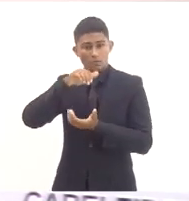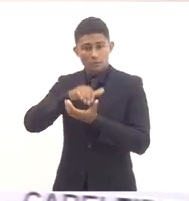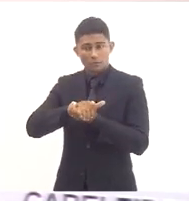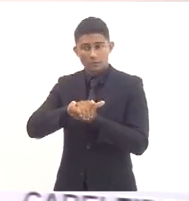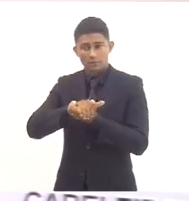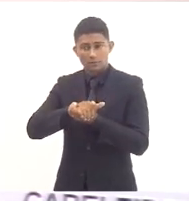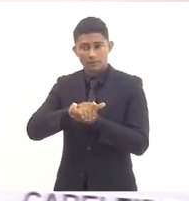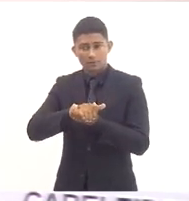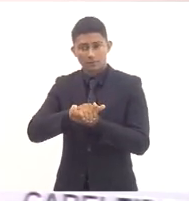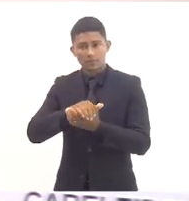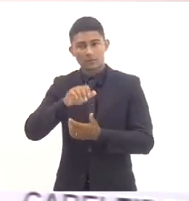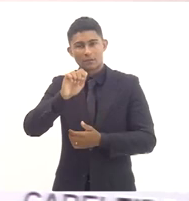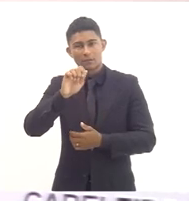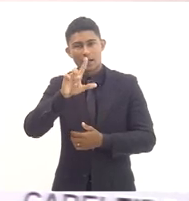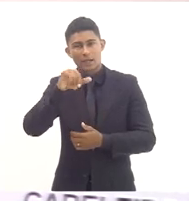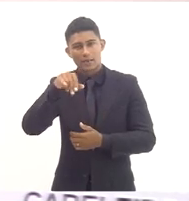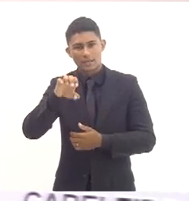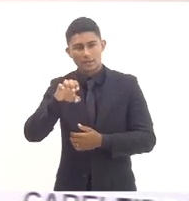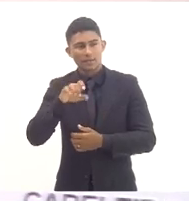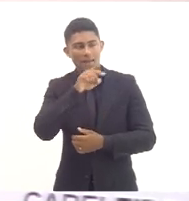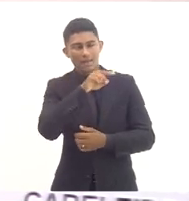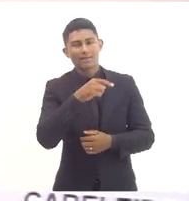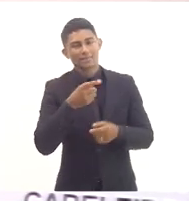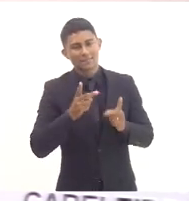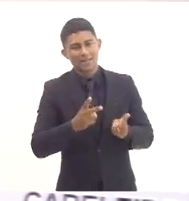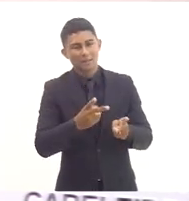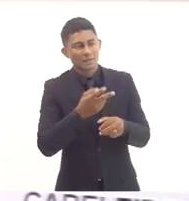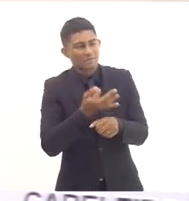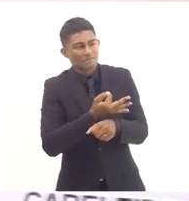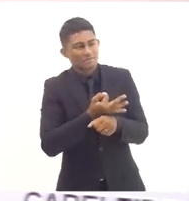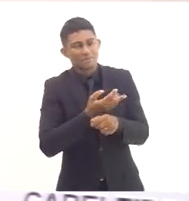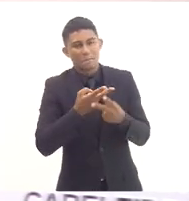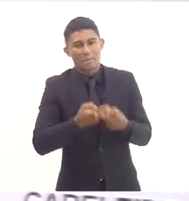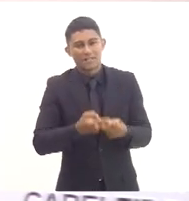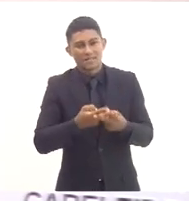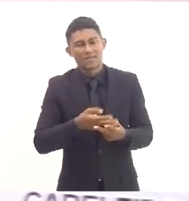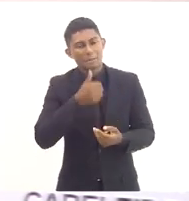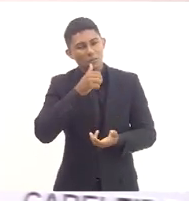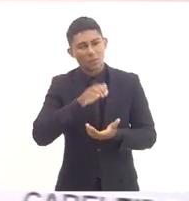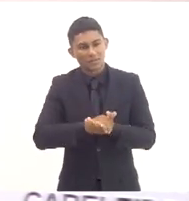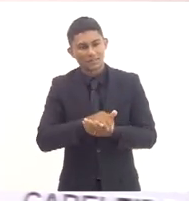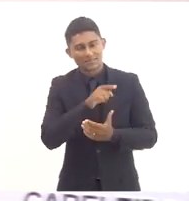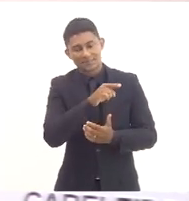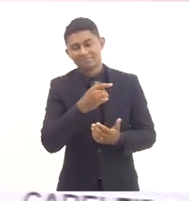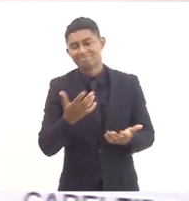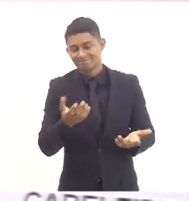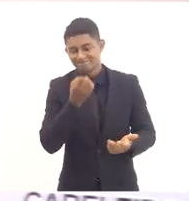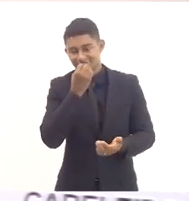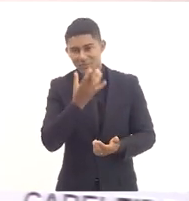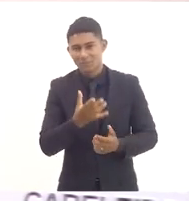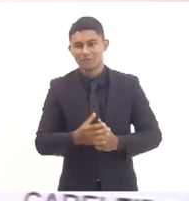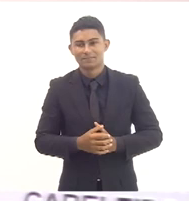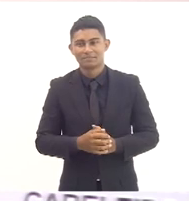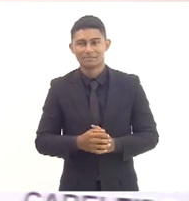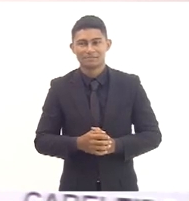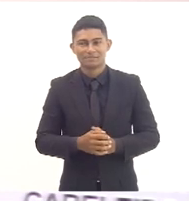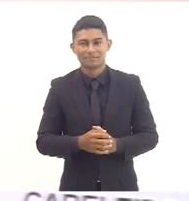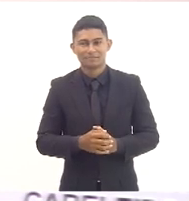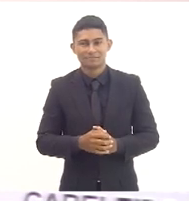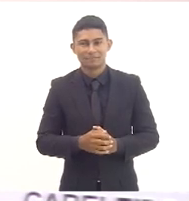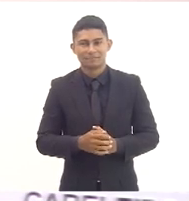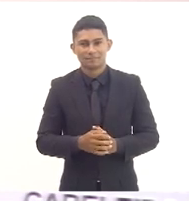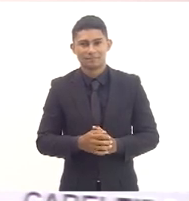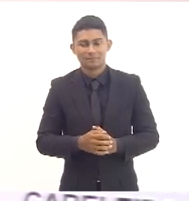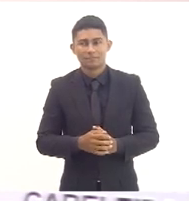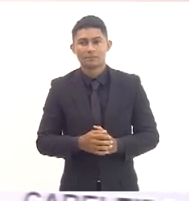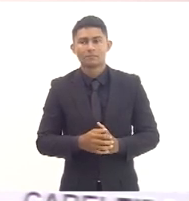mais rápido que João Paulo Segundo assinatura e é uma santa e e